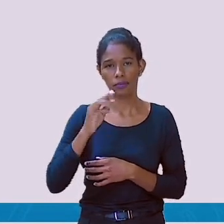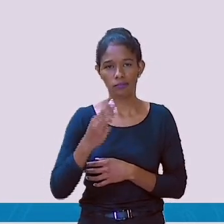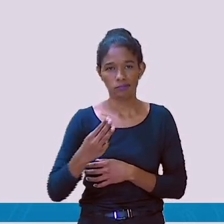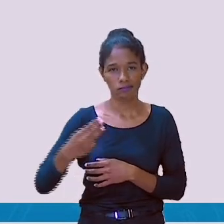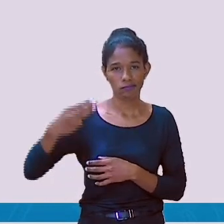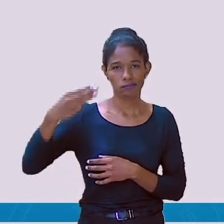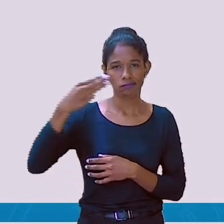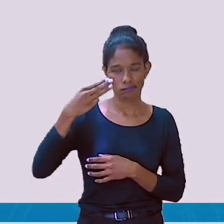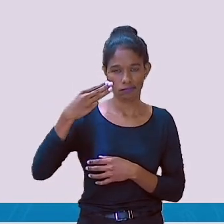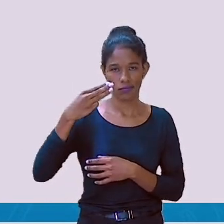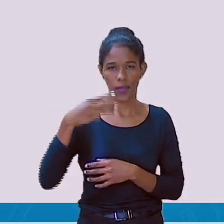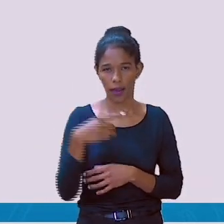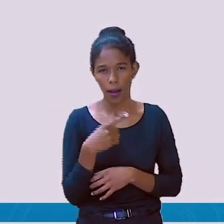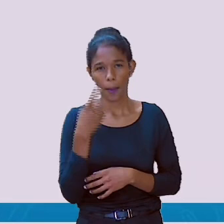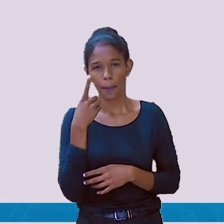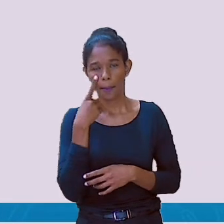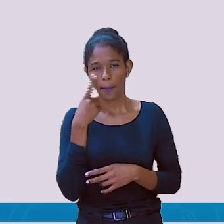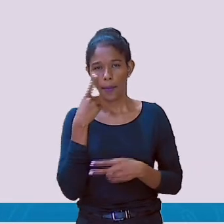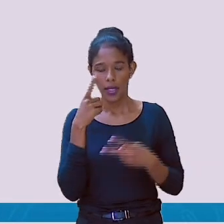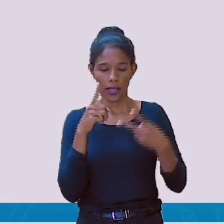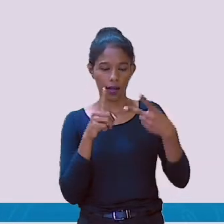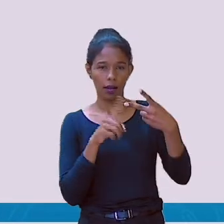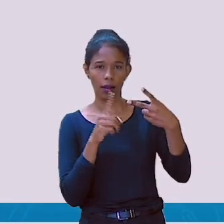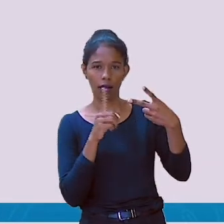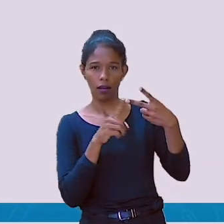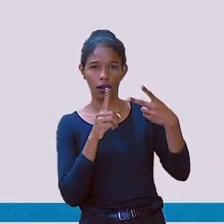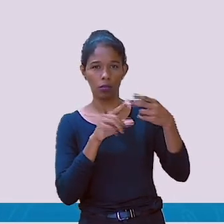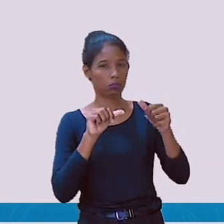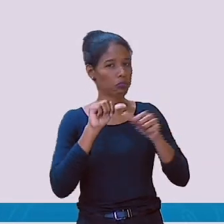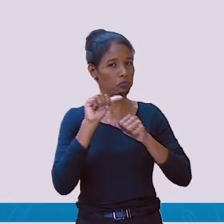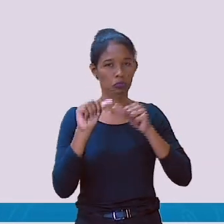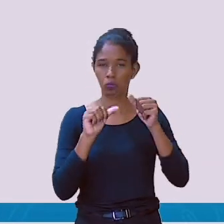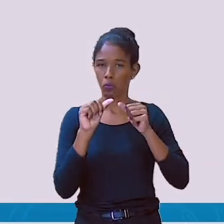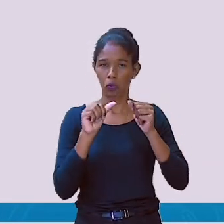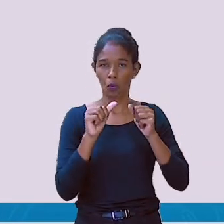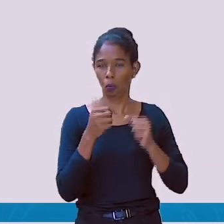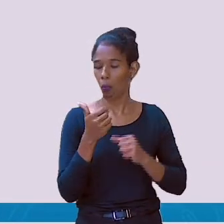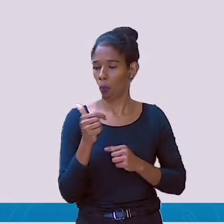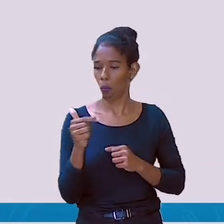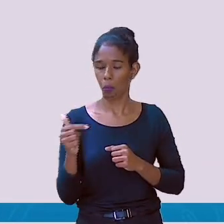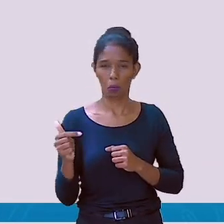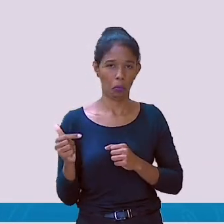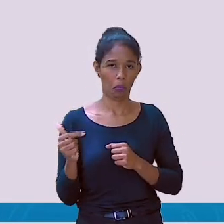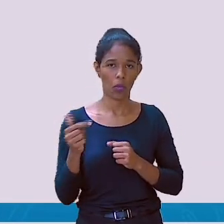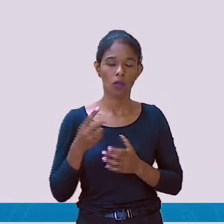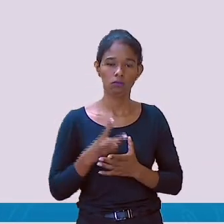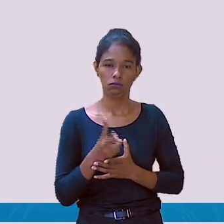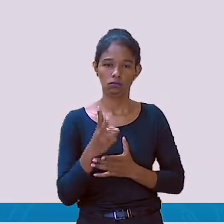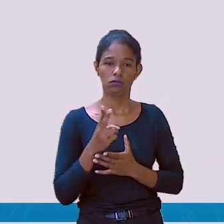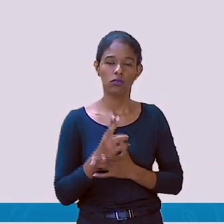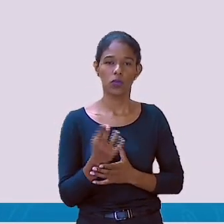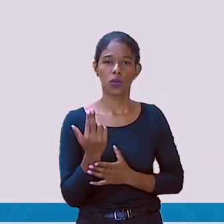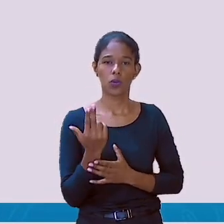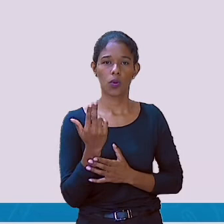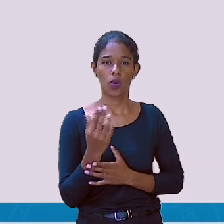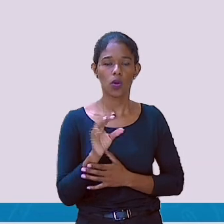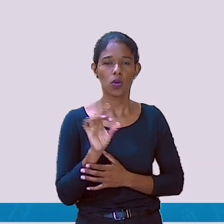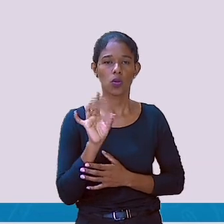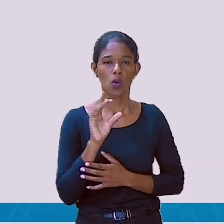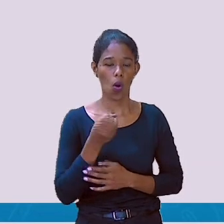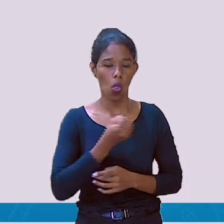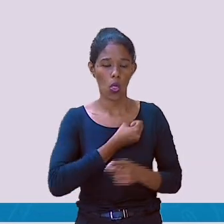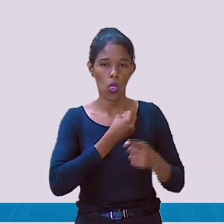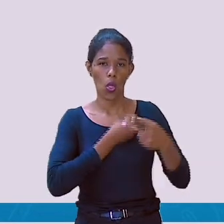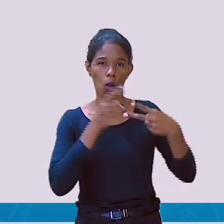Vejam que na parte literal não houve nenhuma alteração. Eu usei apenas os